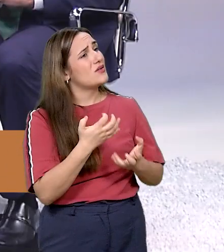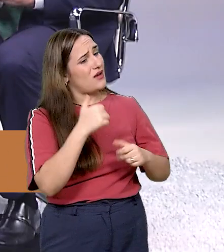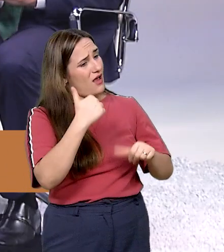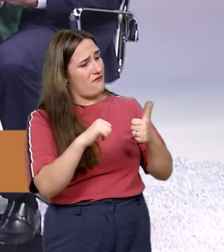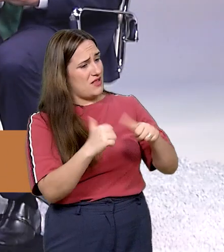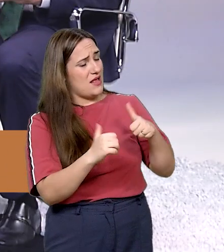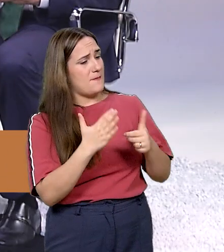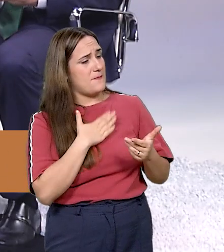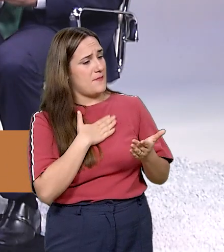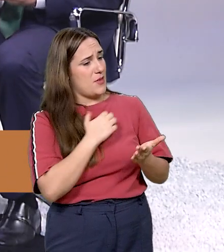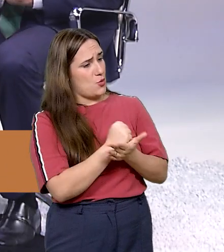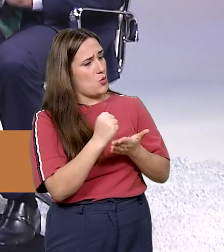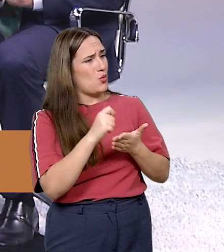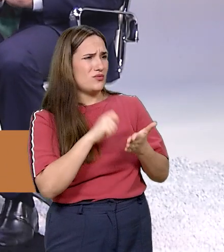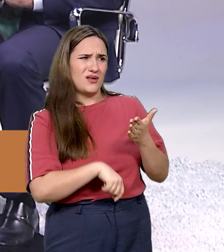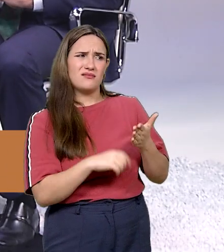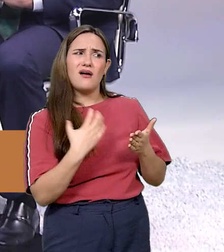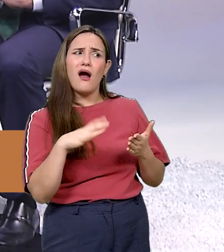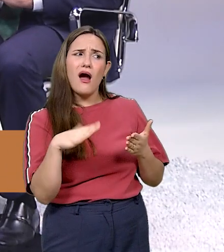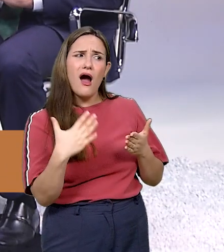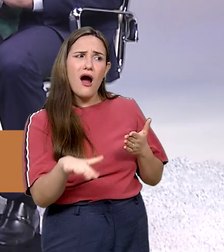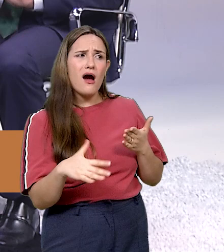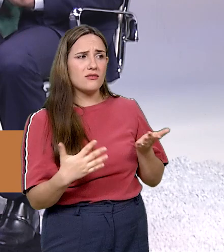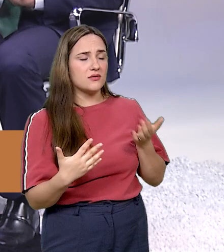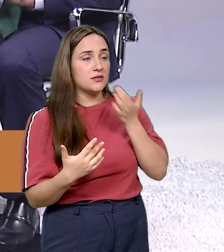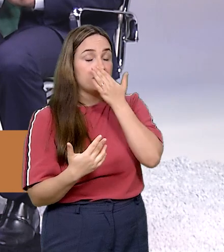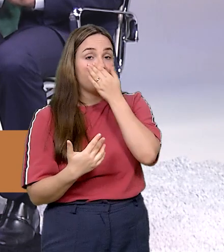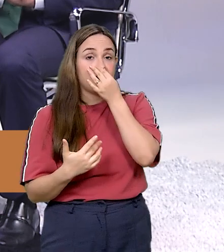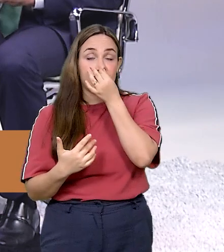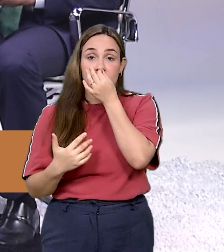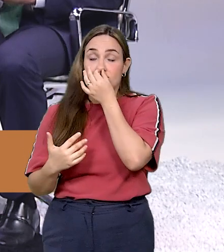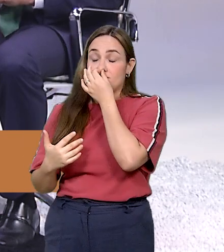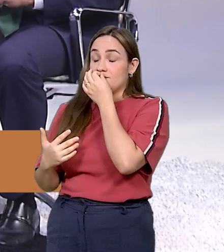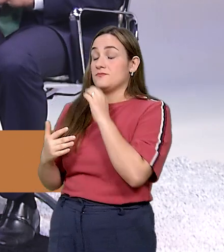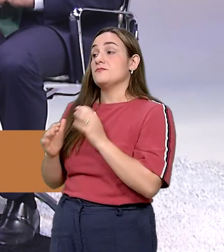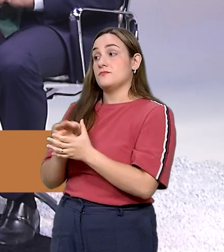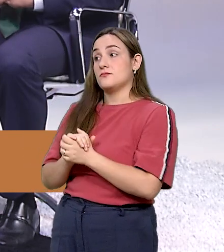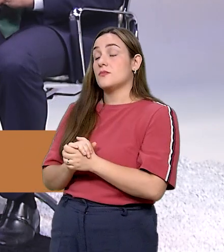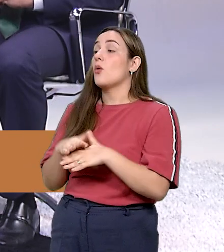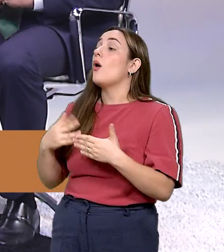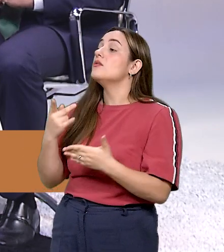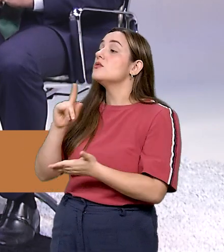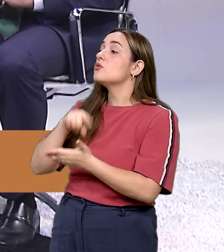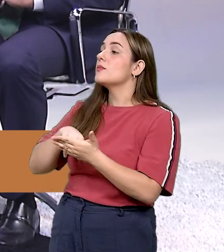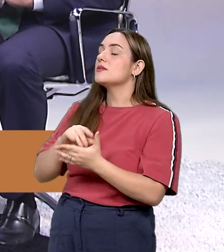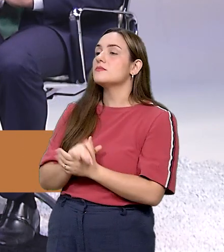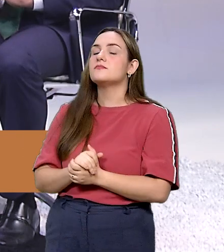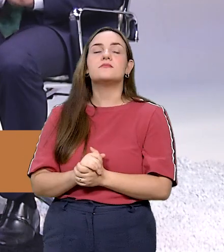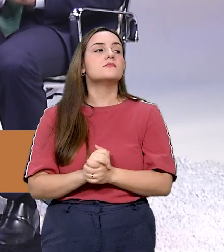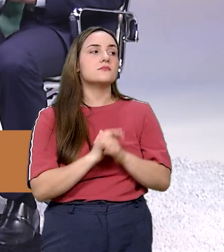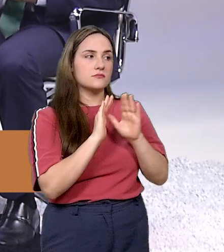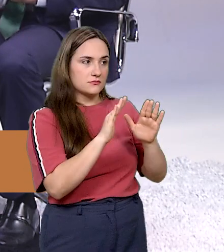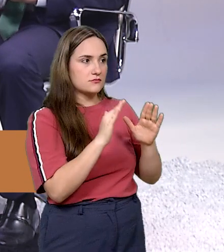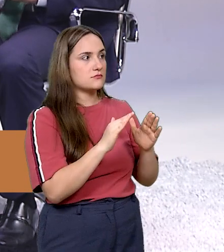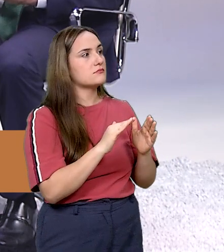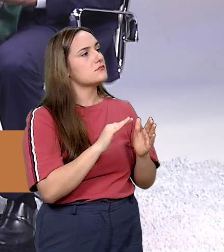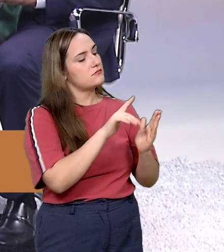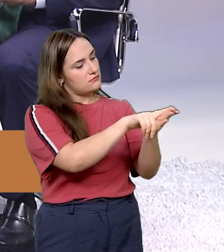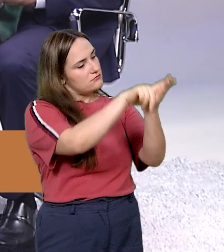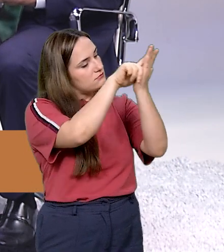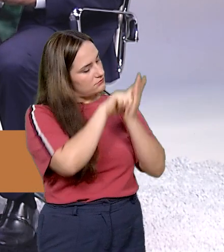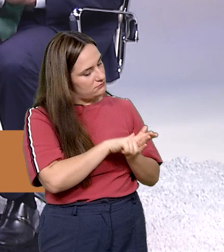revisão do contrato dela. Sim. E aí são pedidos os documentos para o banco. Quando